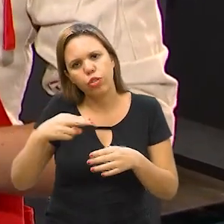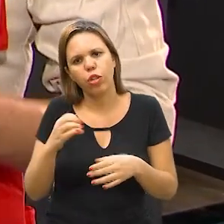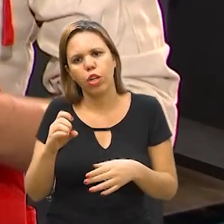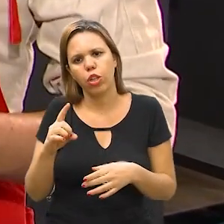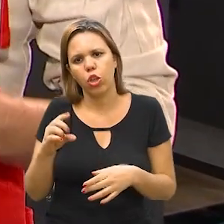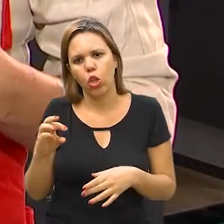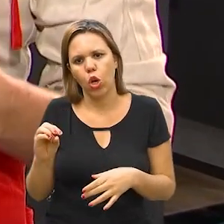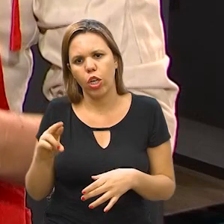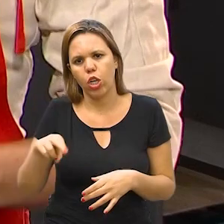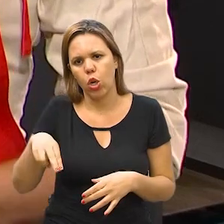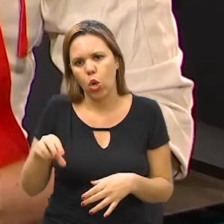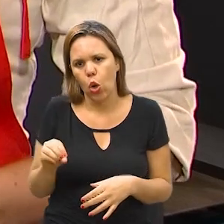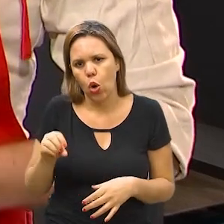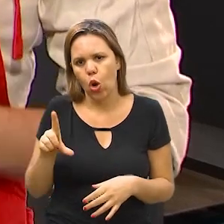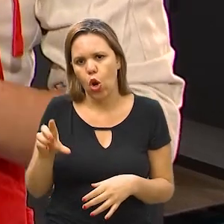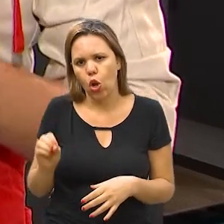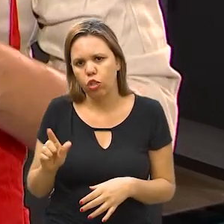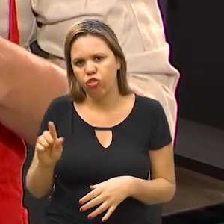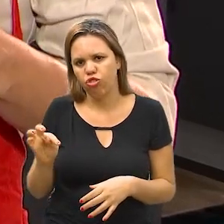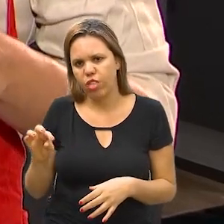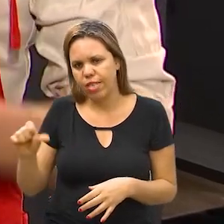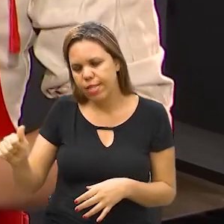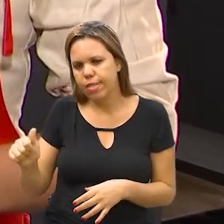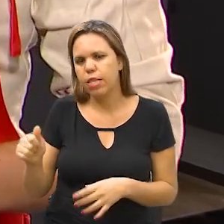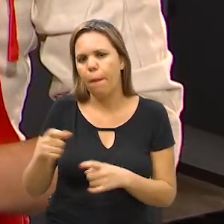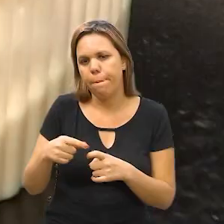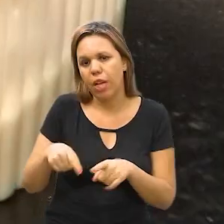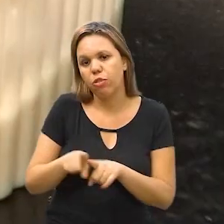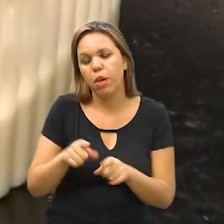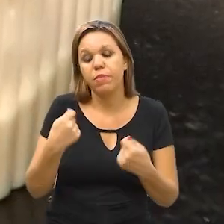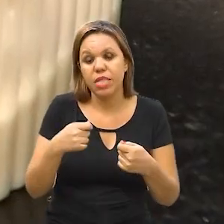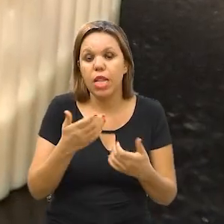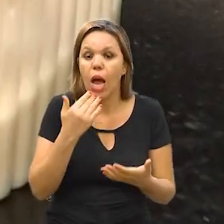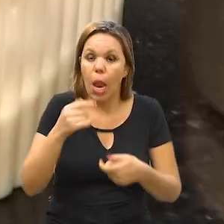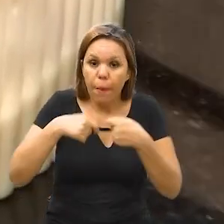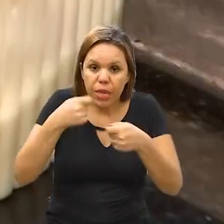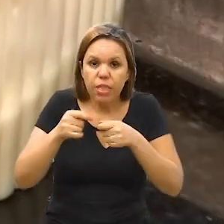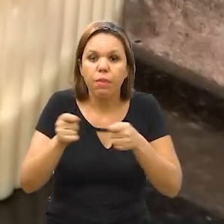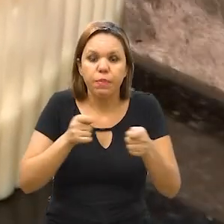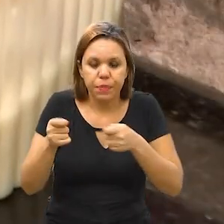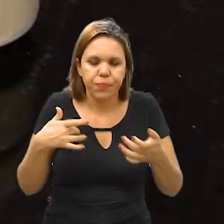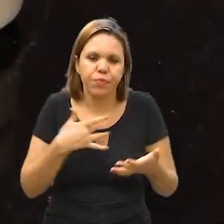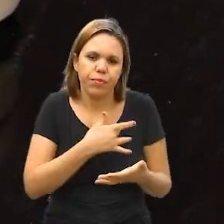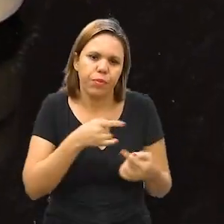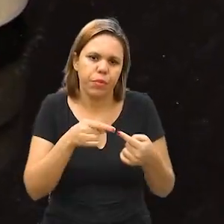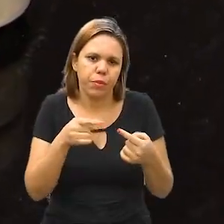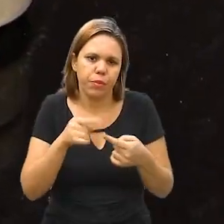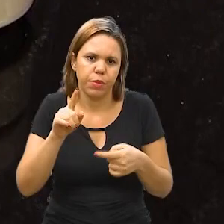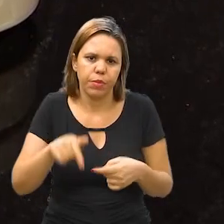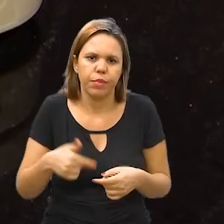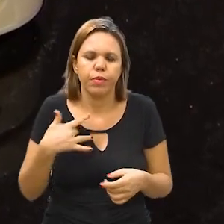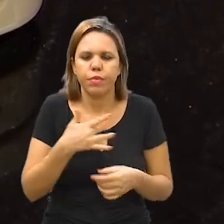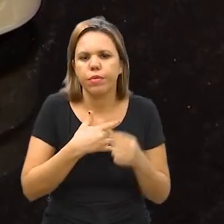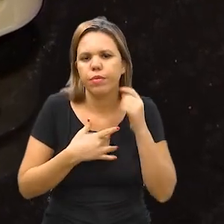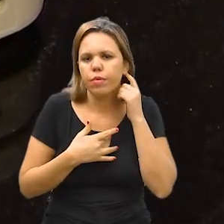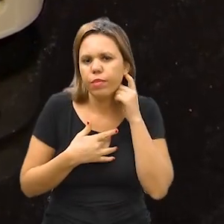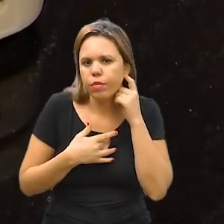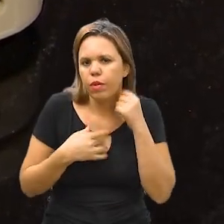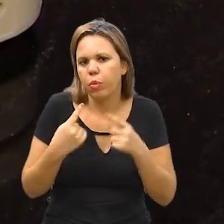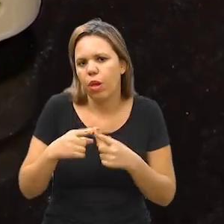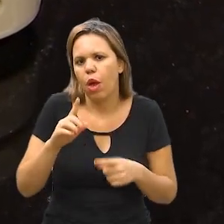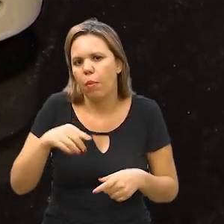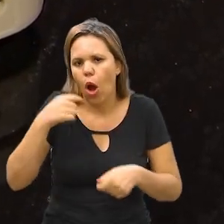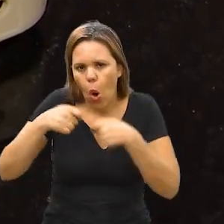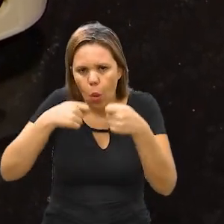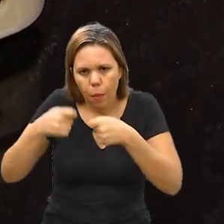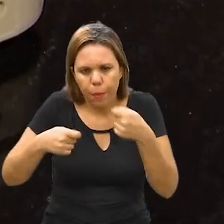que precisam de uma alimentação balanceada. É uma marmita personalizada, na verdade ela é saudável porque é uma comida